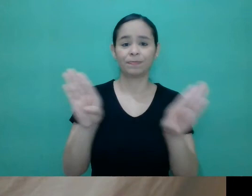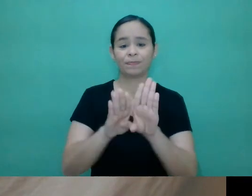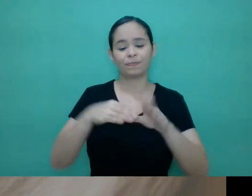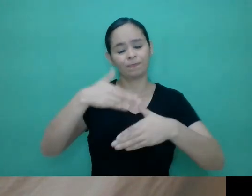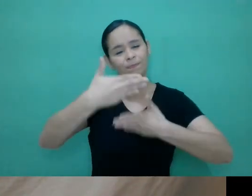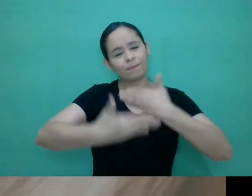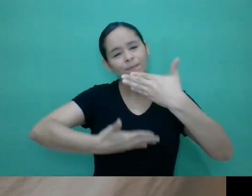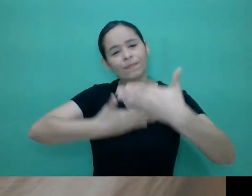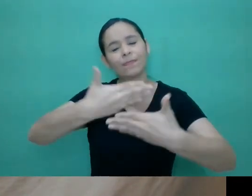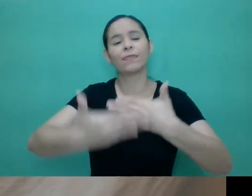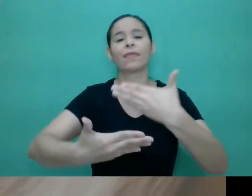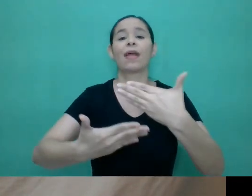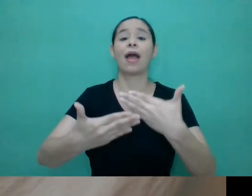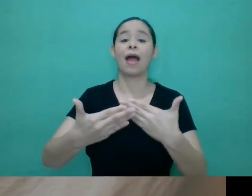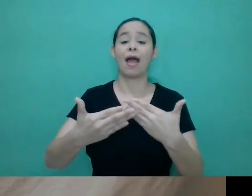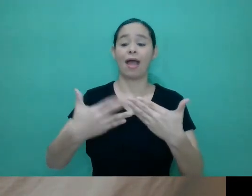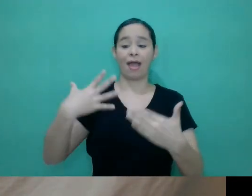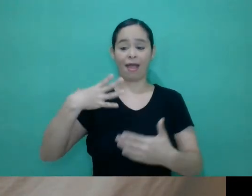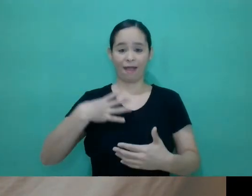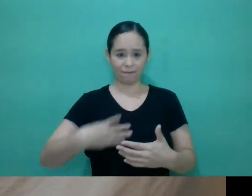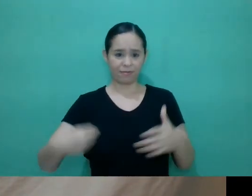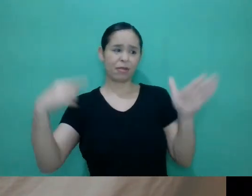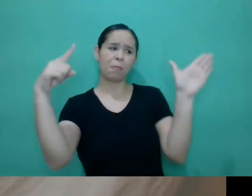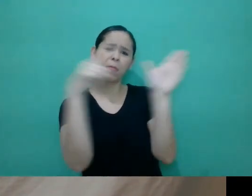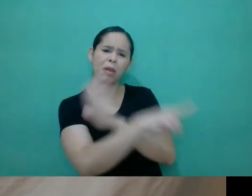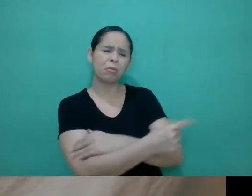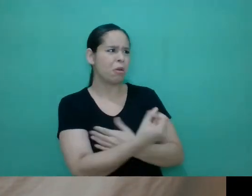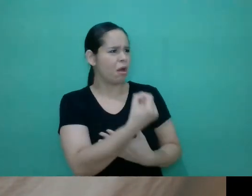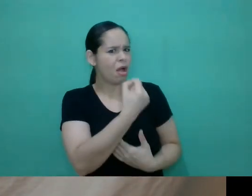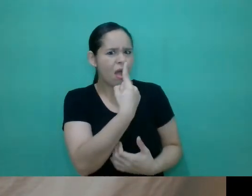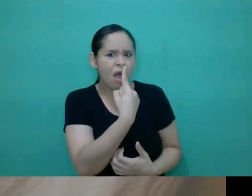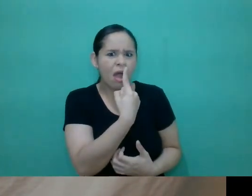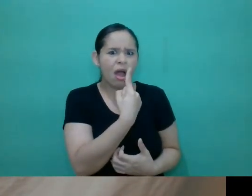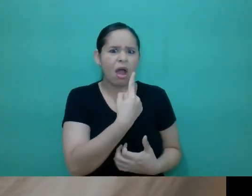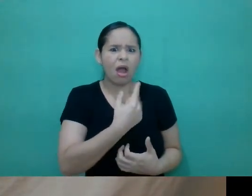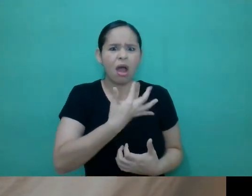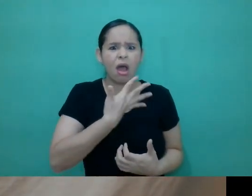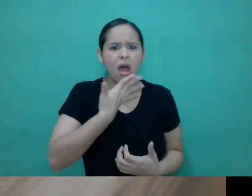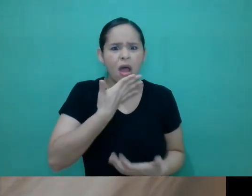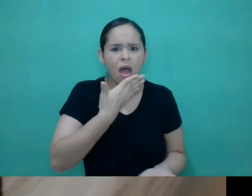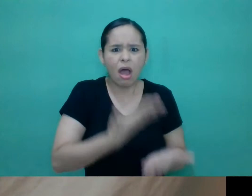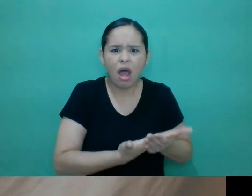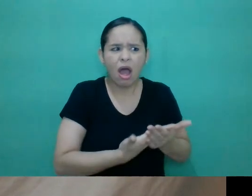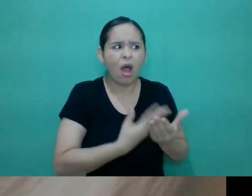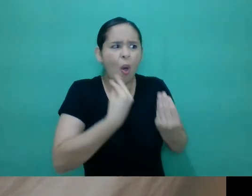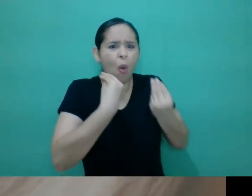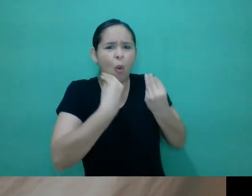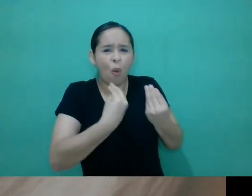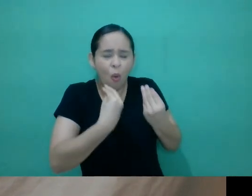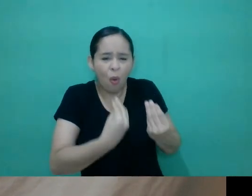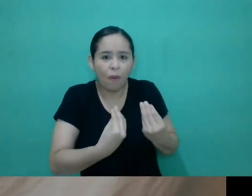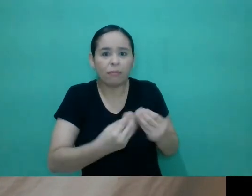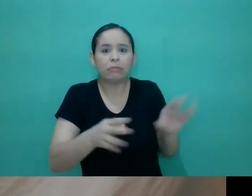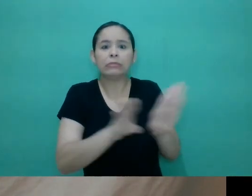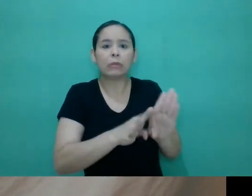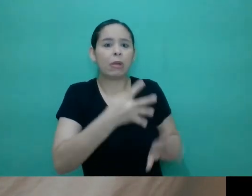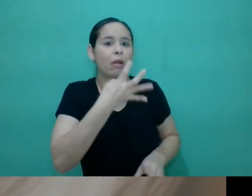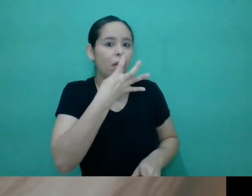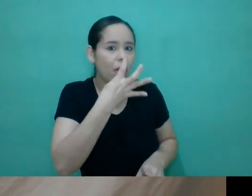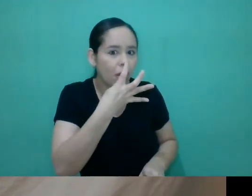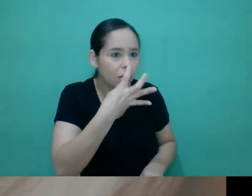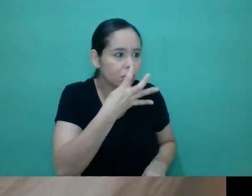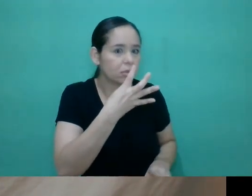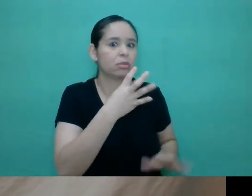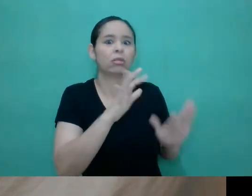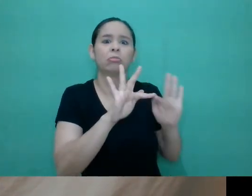do questionamento, a filha vai ter certo espanto, certa indignação e ao mesmo tempo certa admiração por essa história, né?